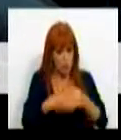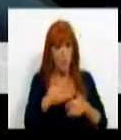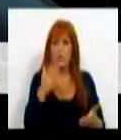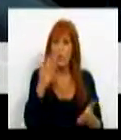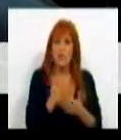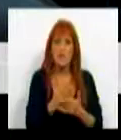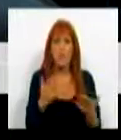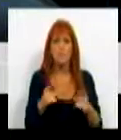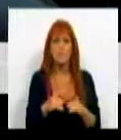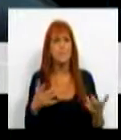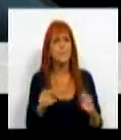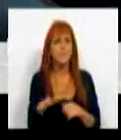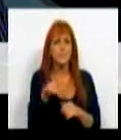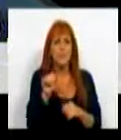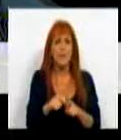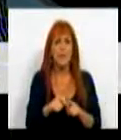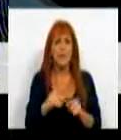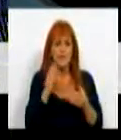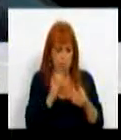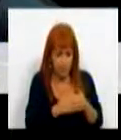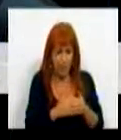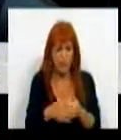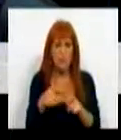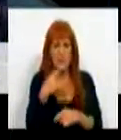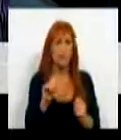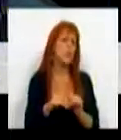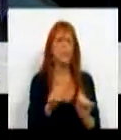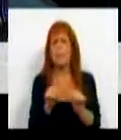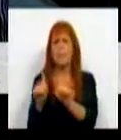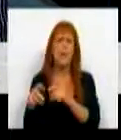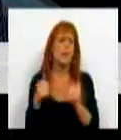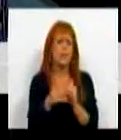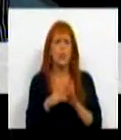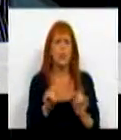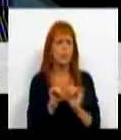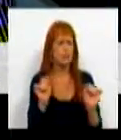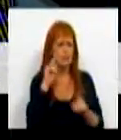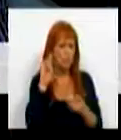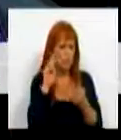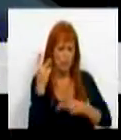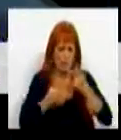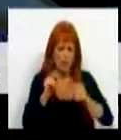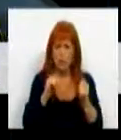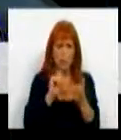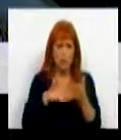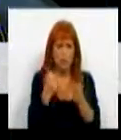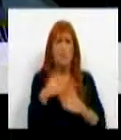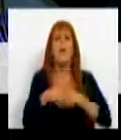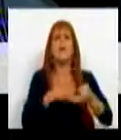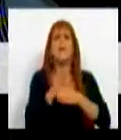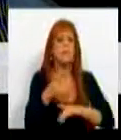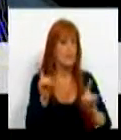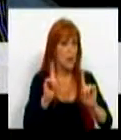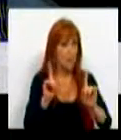só, digamos, do ponto de vista processual, para dizer está tudo certinho, está tudo checado e, portanto, avancemos.